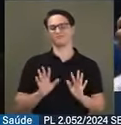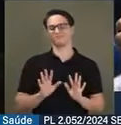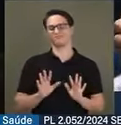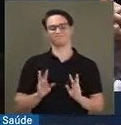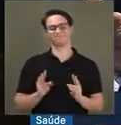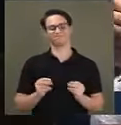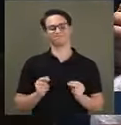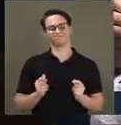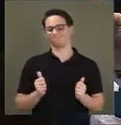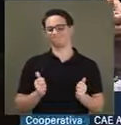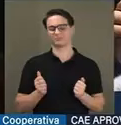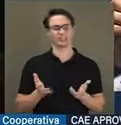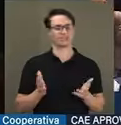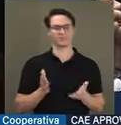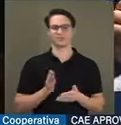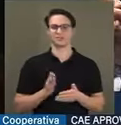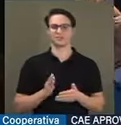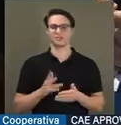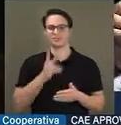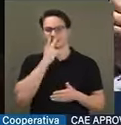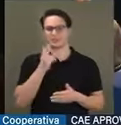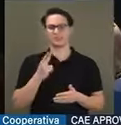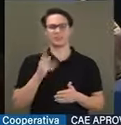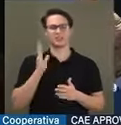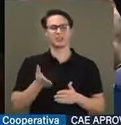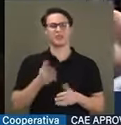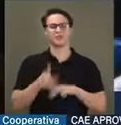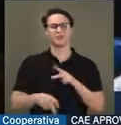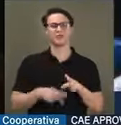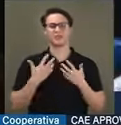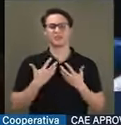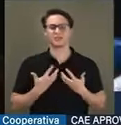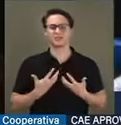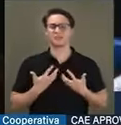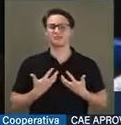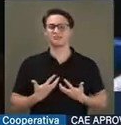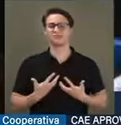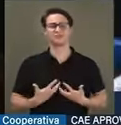Quando dizem que a corda esticou, está esticada, ela rompeu.